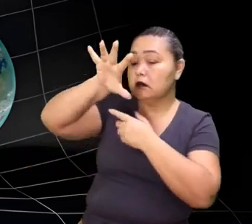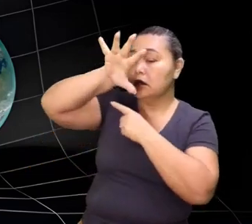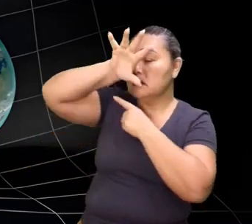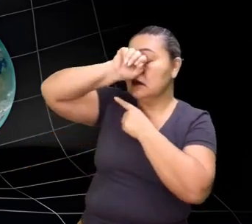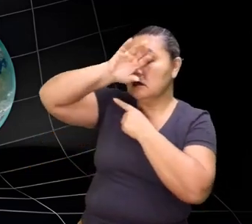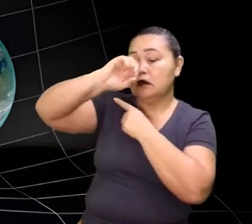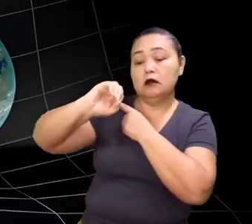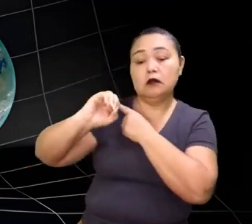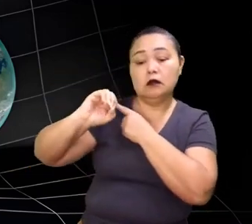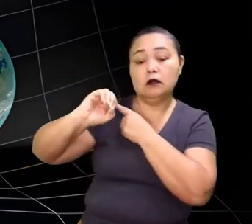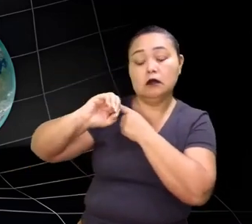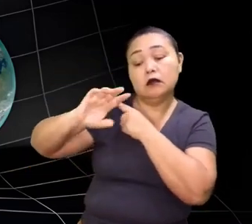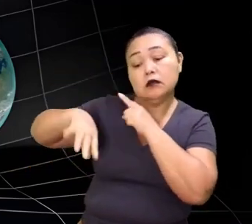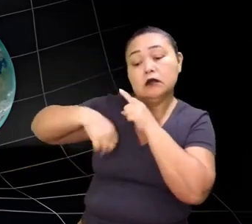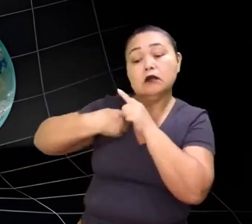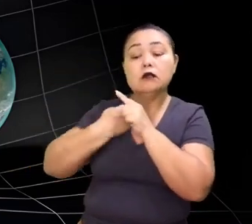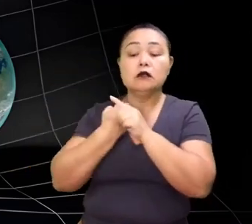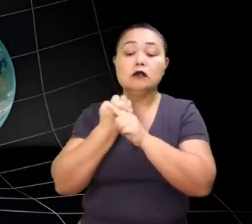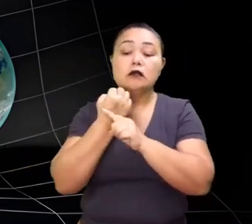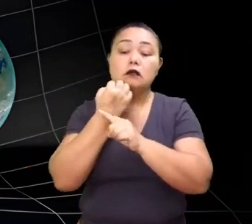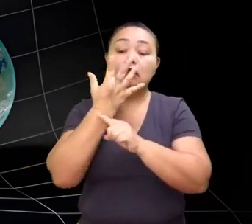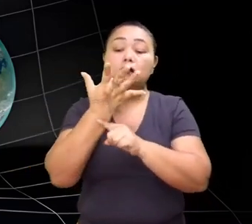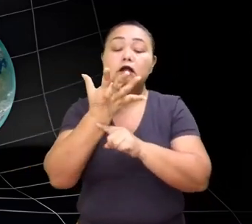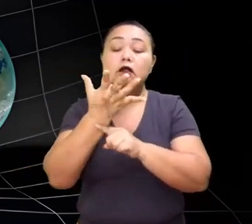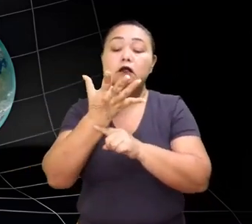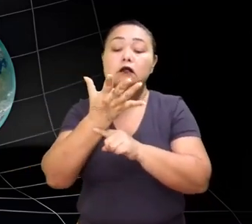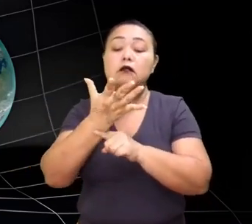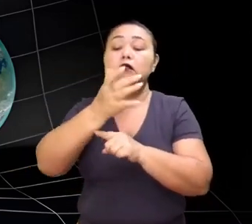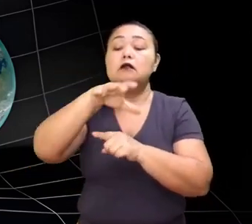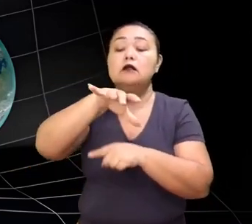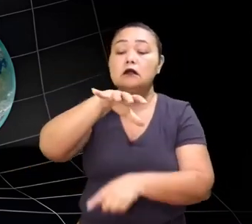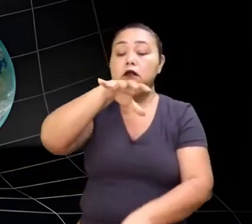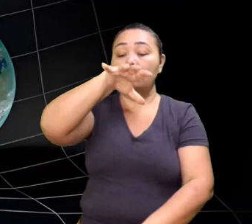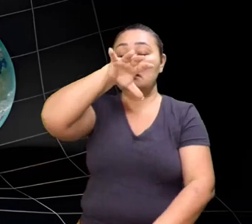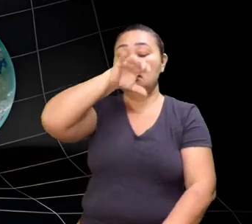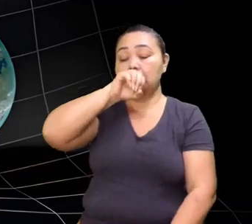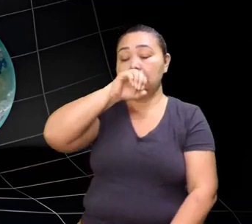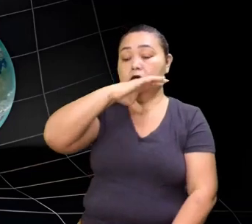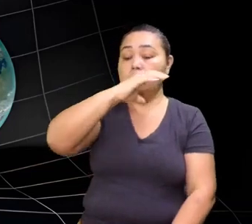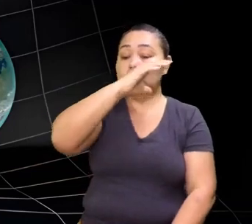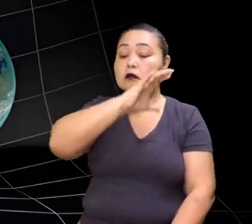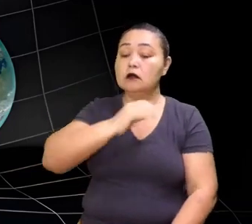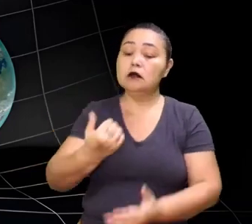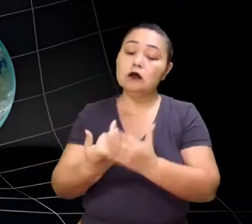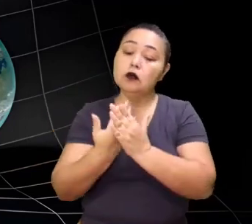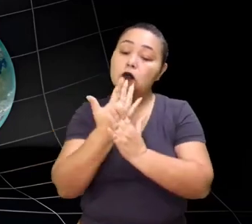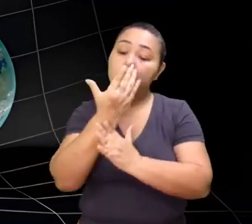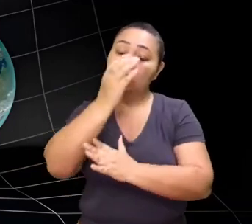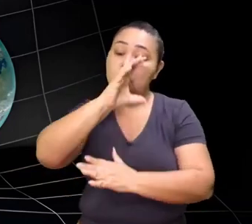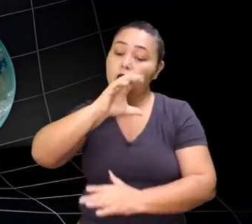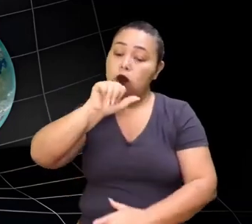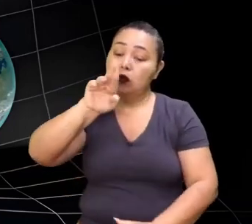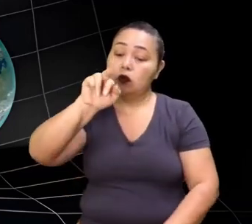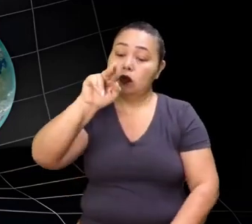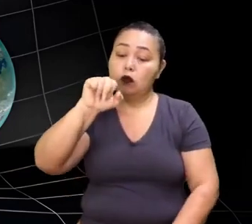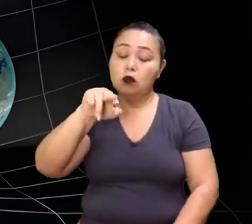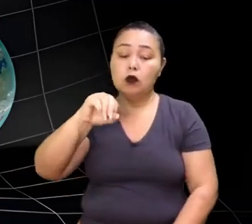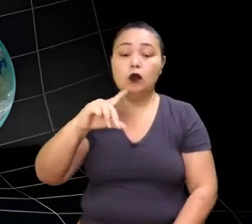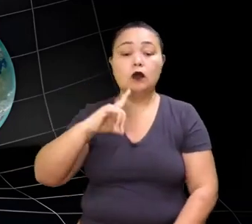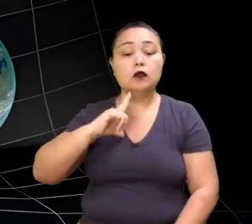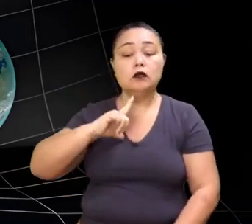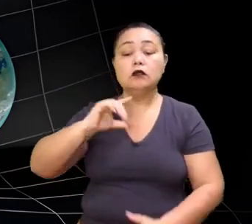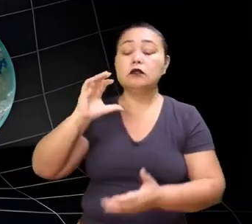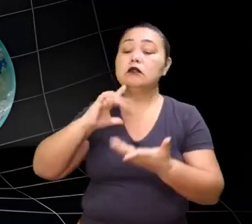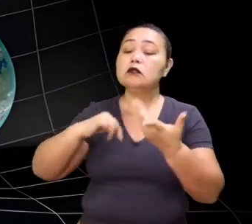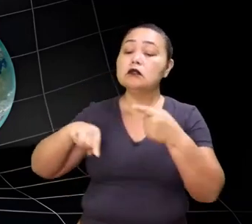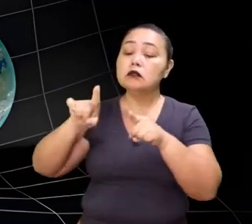ali e inspira e expira o gás carbônico se ficar muito tempo fechado pessoas trabalhando ali esse gás